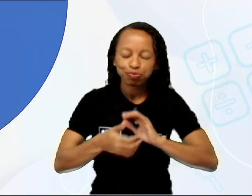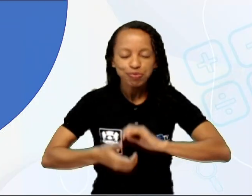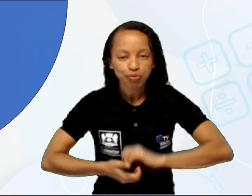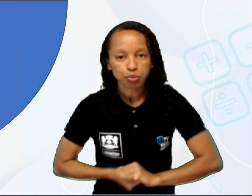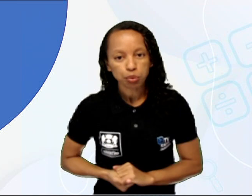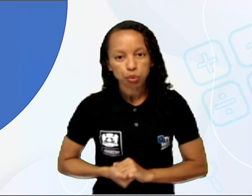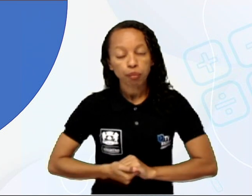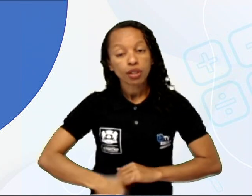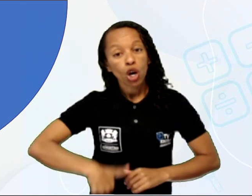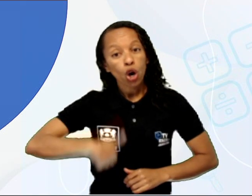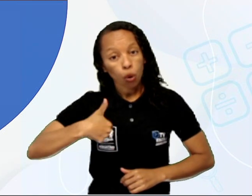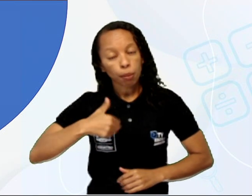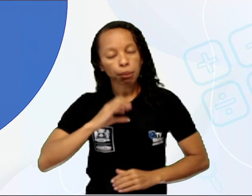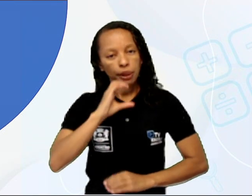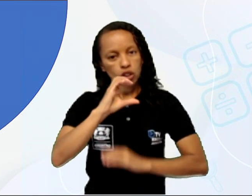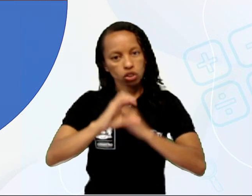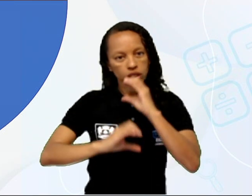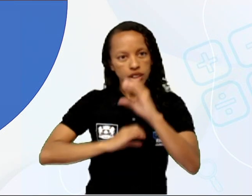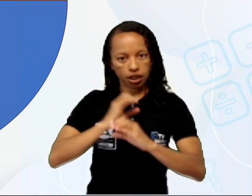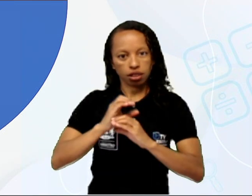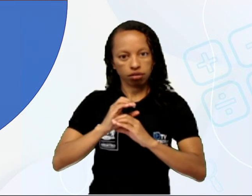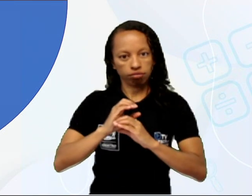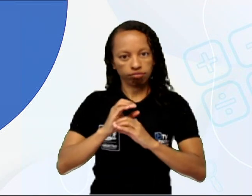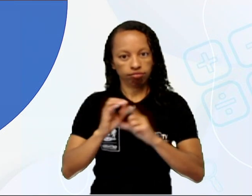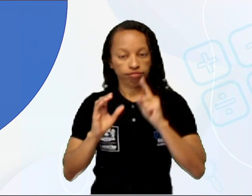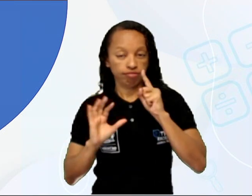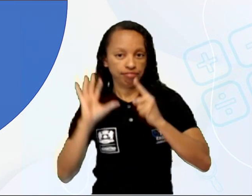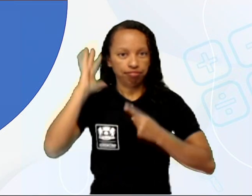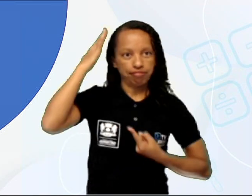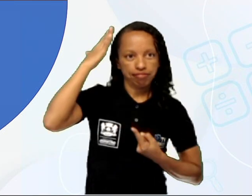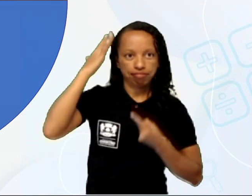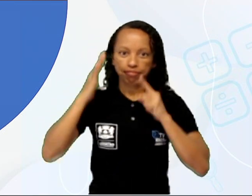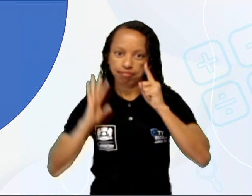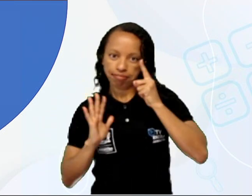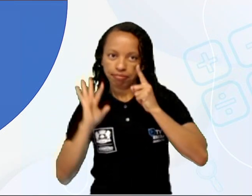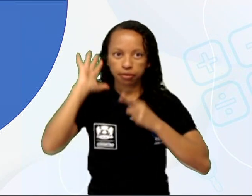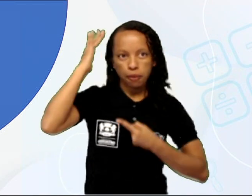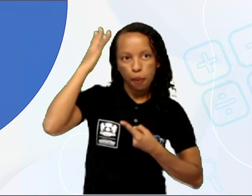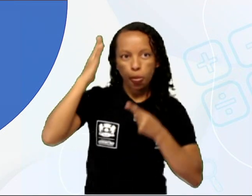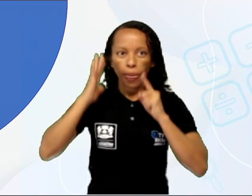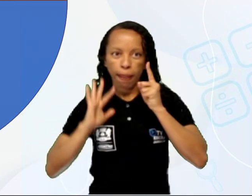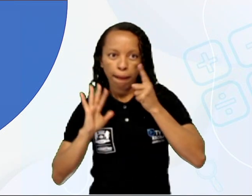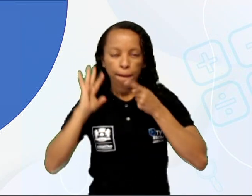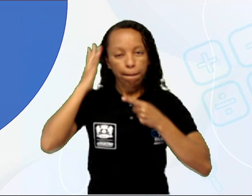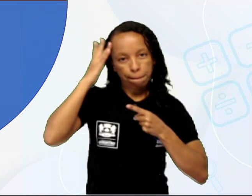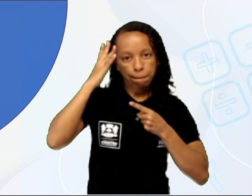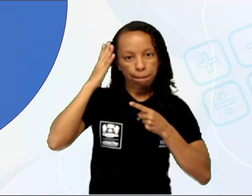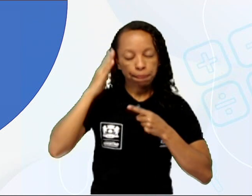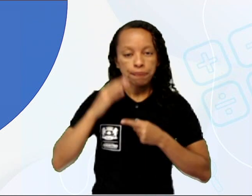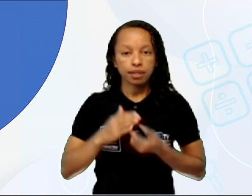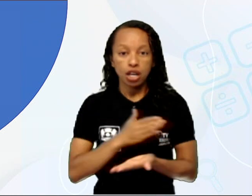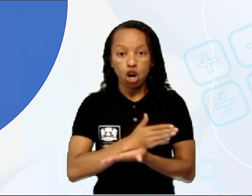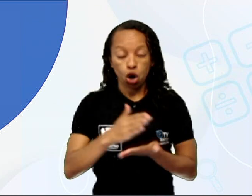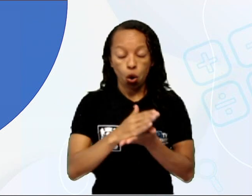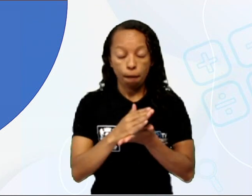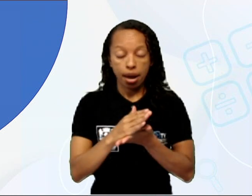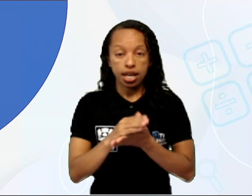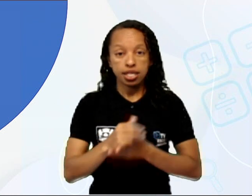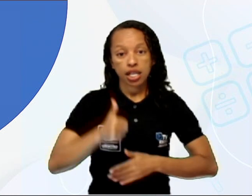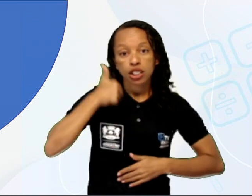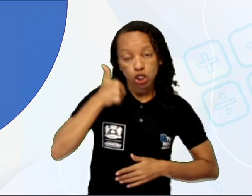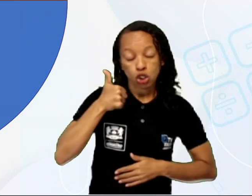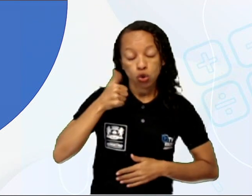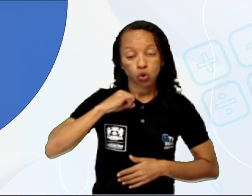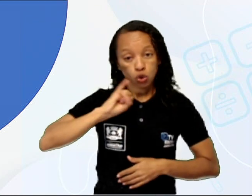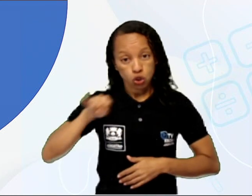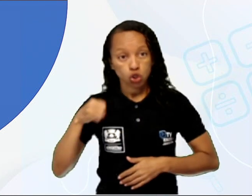cultura é exatamente o ciclo carnavalesco ou ciclo momesco. Ele vai de 1 de janeiro até